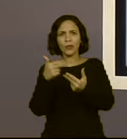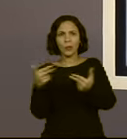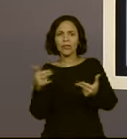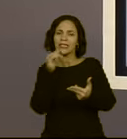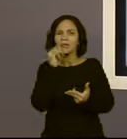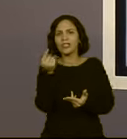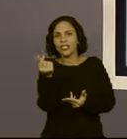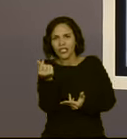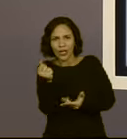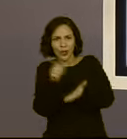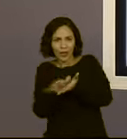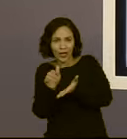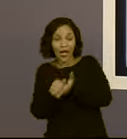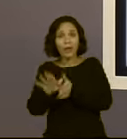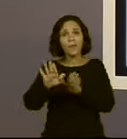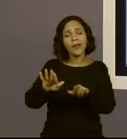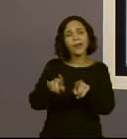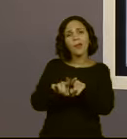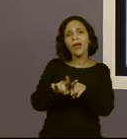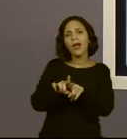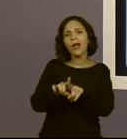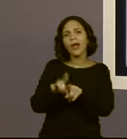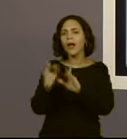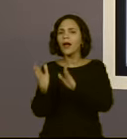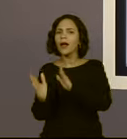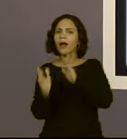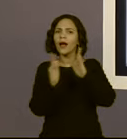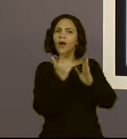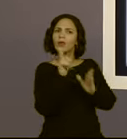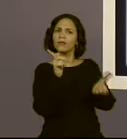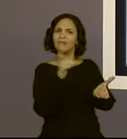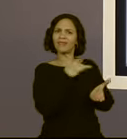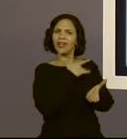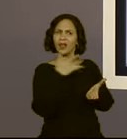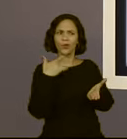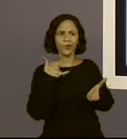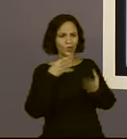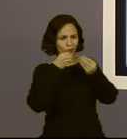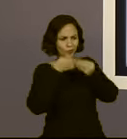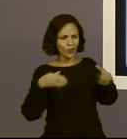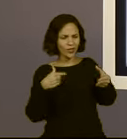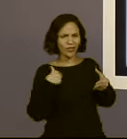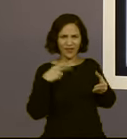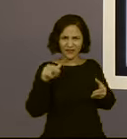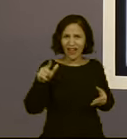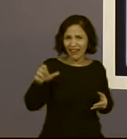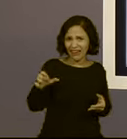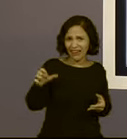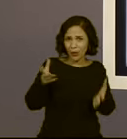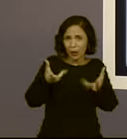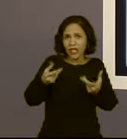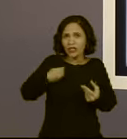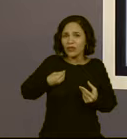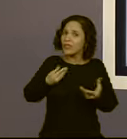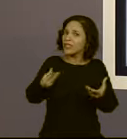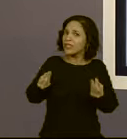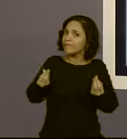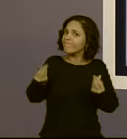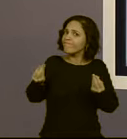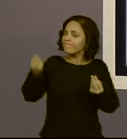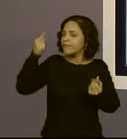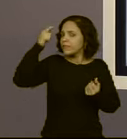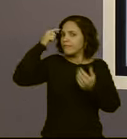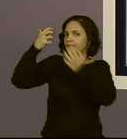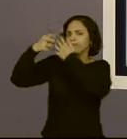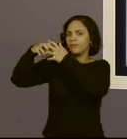custos financeiros mas aqui a gente tá trazendo um outro curso que é um custo para a saúde e para a própria qualidade de vida tem